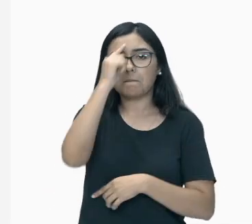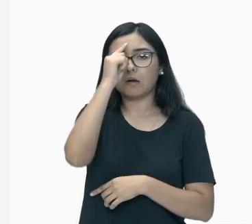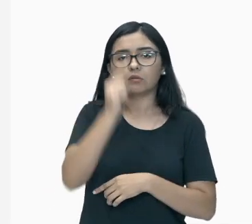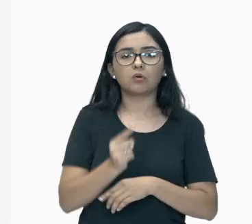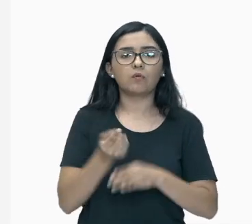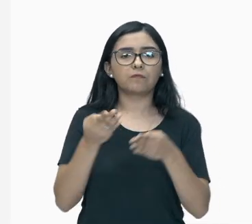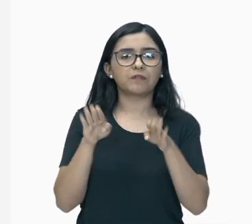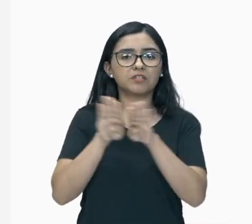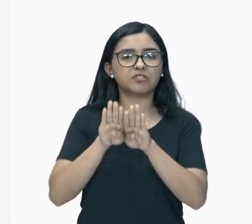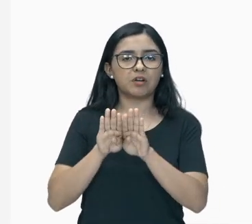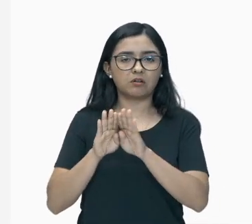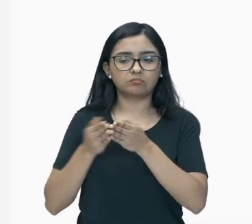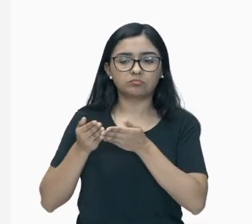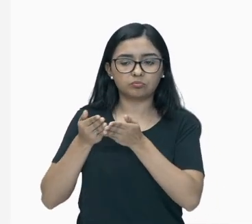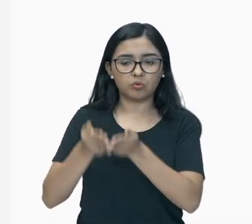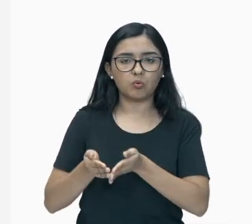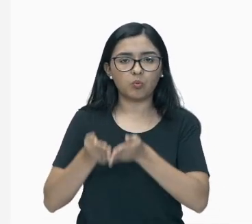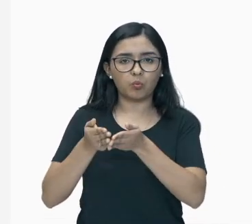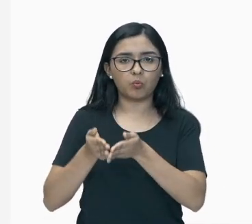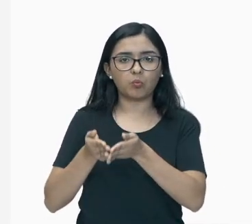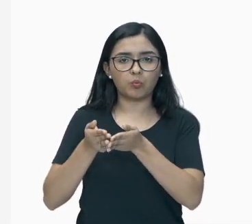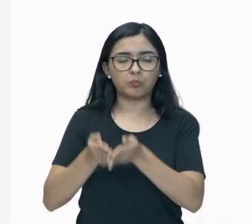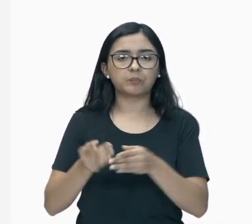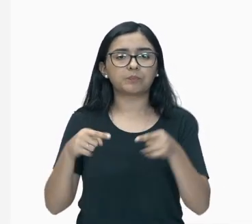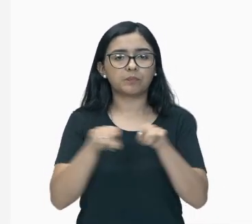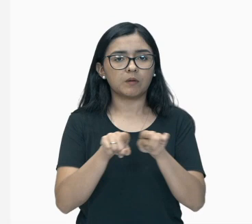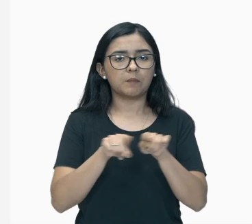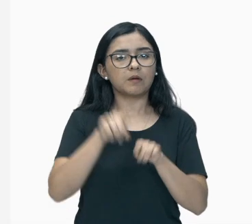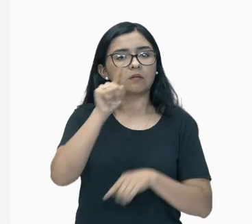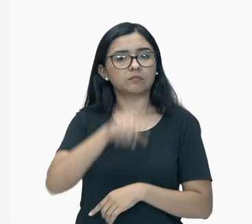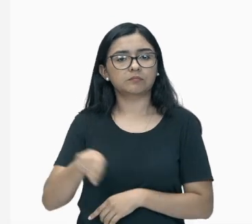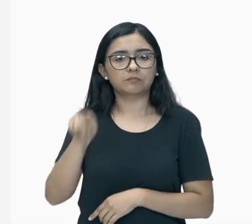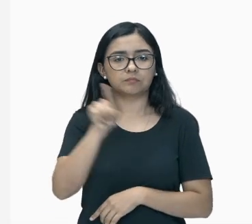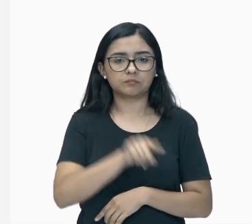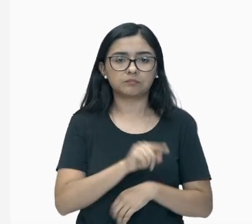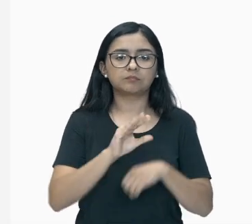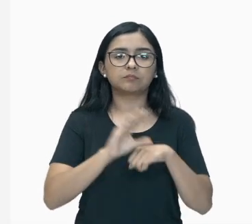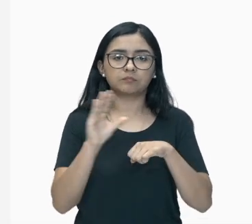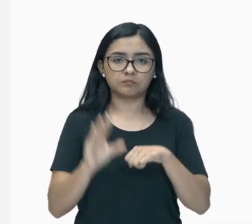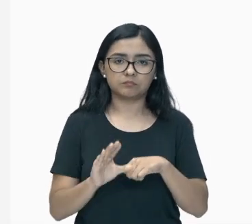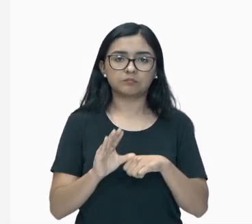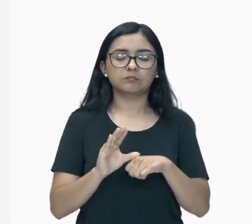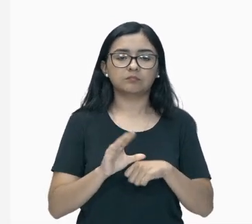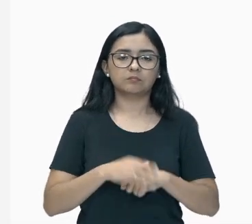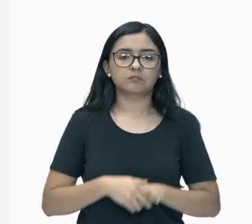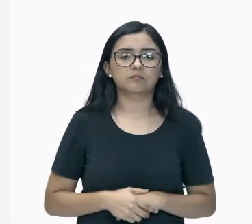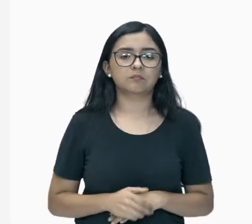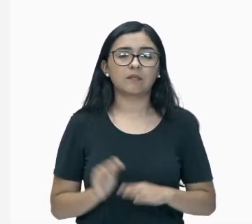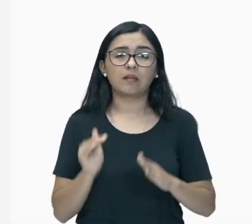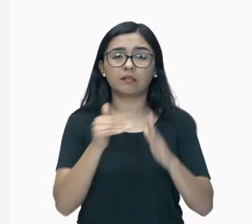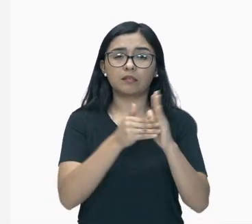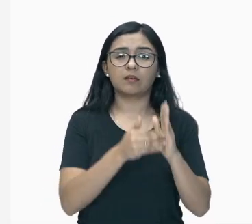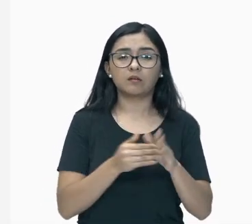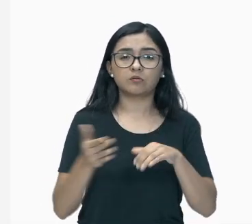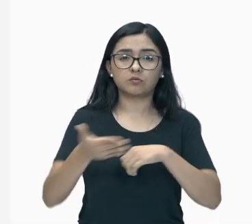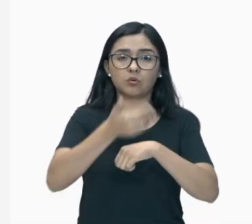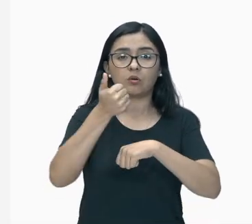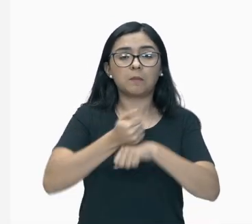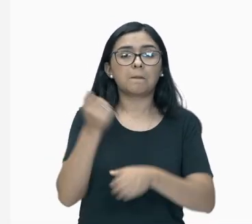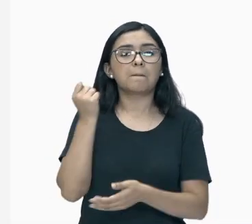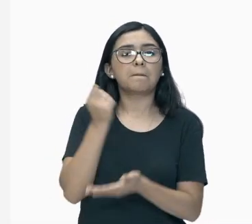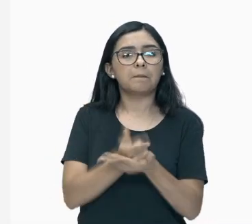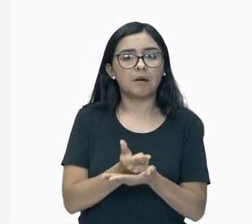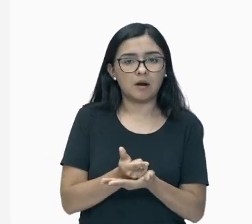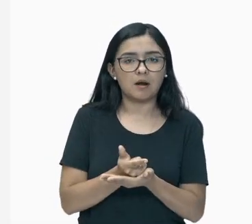de Boston, capital da colônia, e suspendeu a Constituição de Massachusetts até que os colonos pagassem